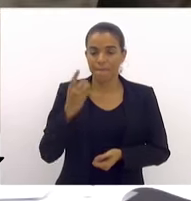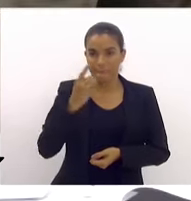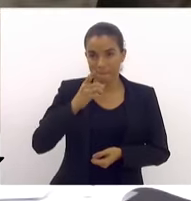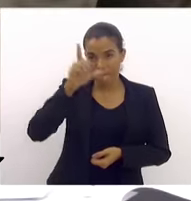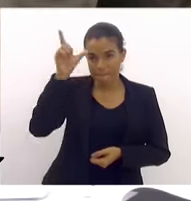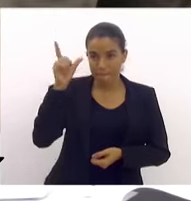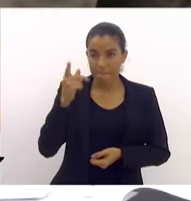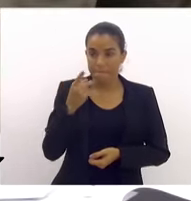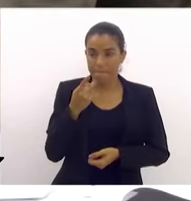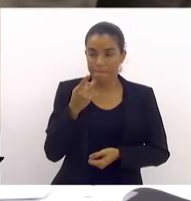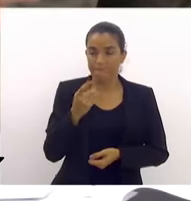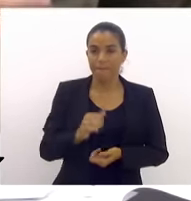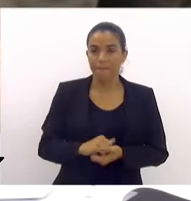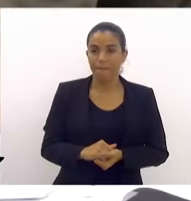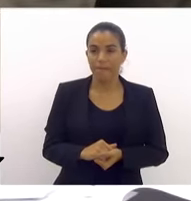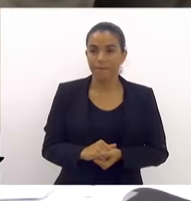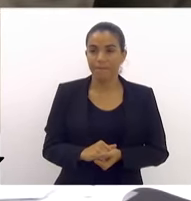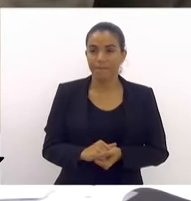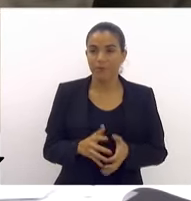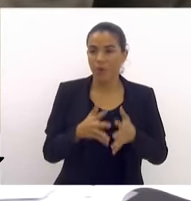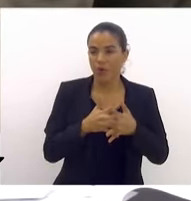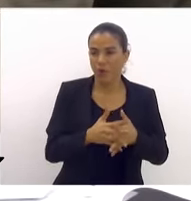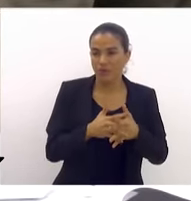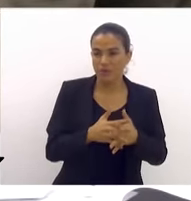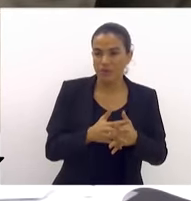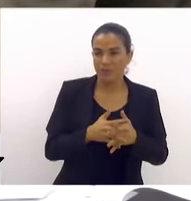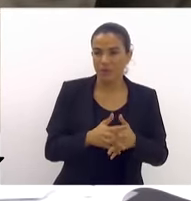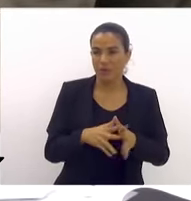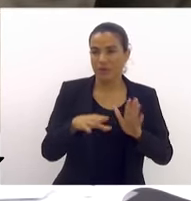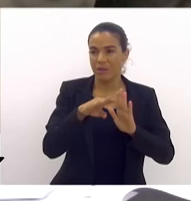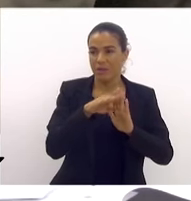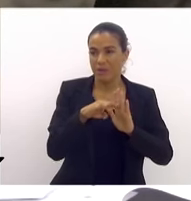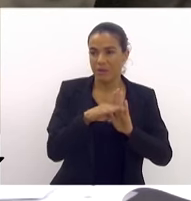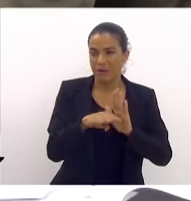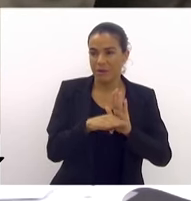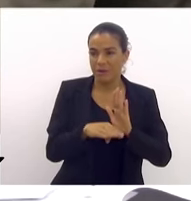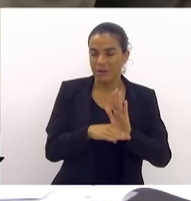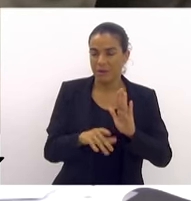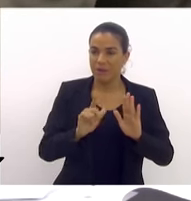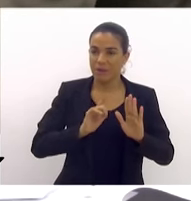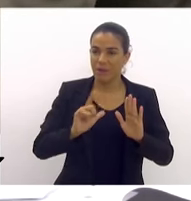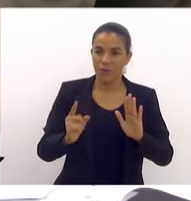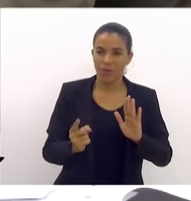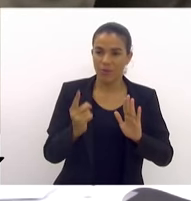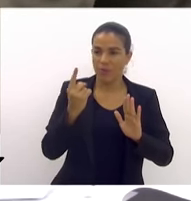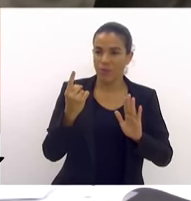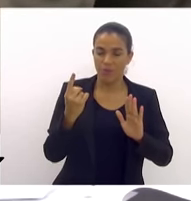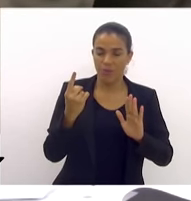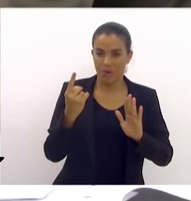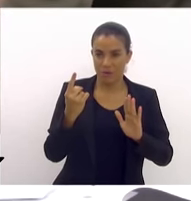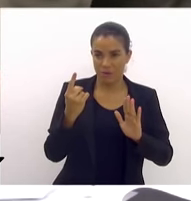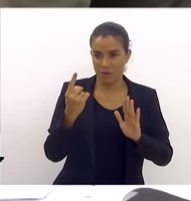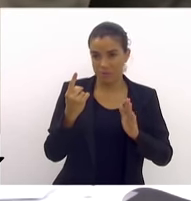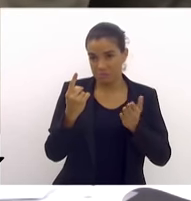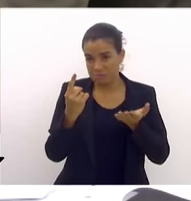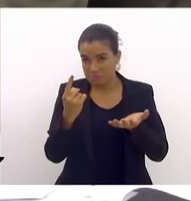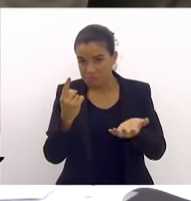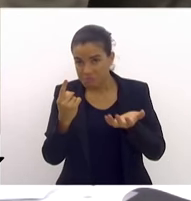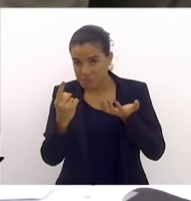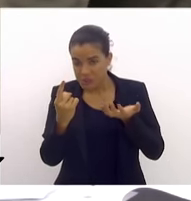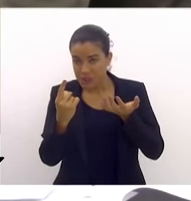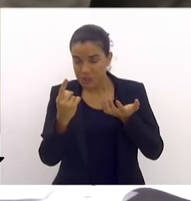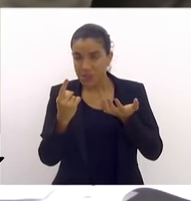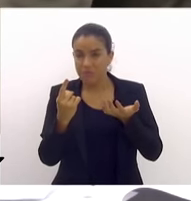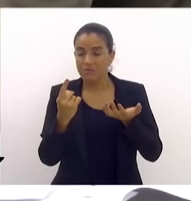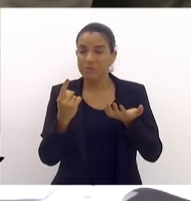que, confusão de pauta, tem uma pauta aqui, chamando o trabalho, se o senhor quiser voltar